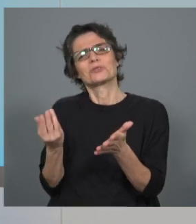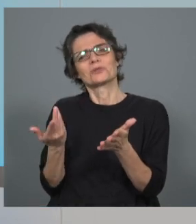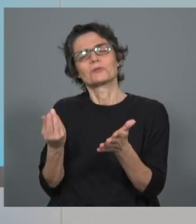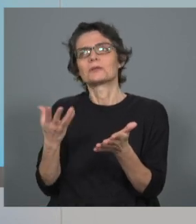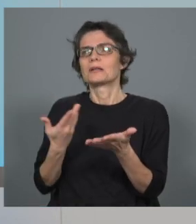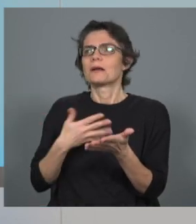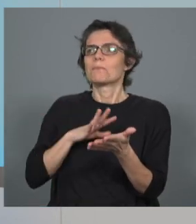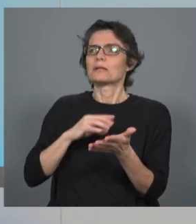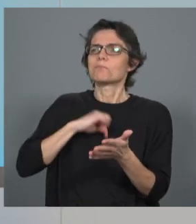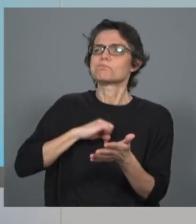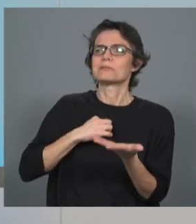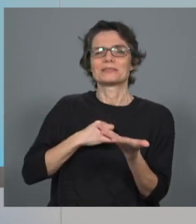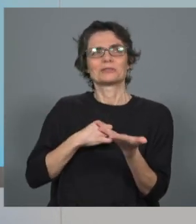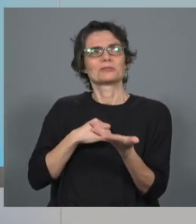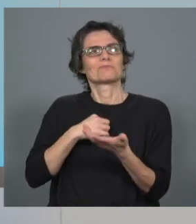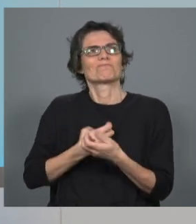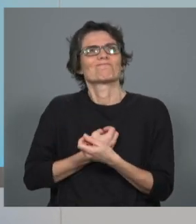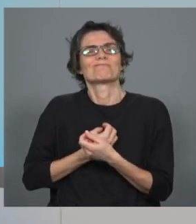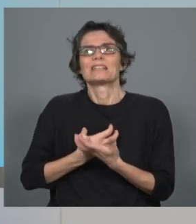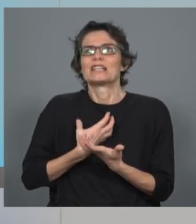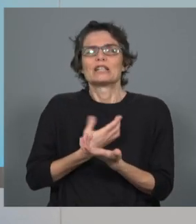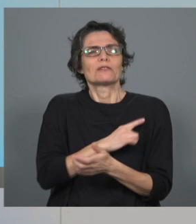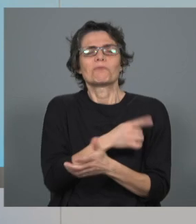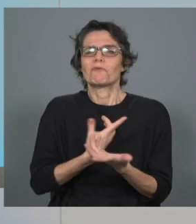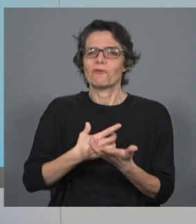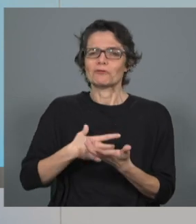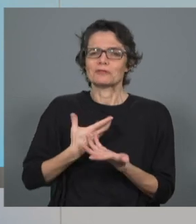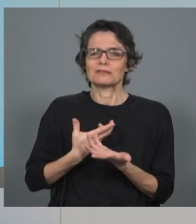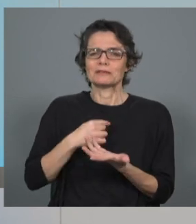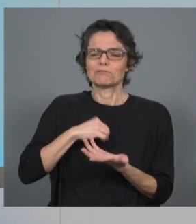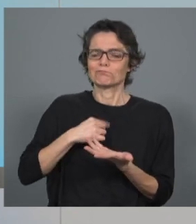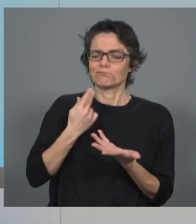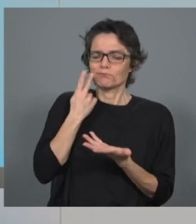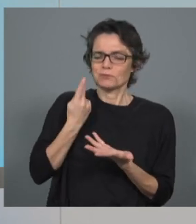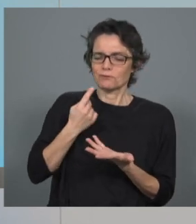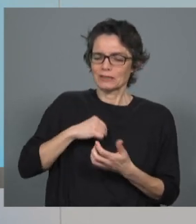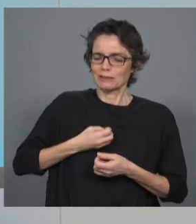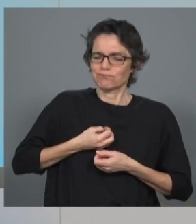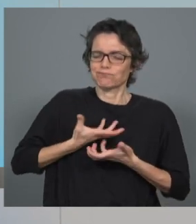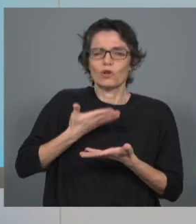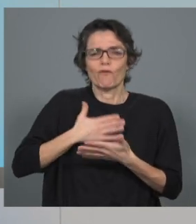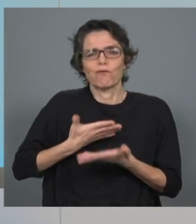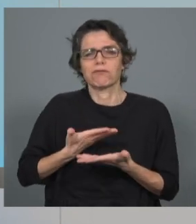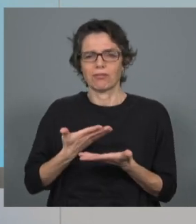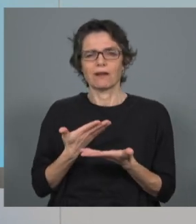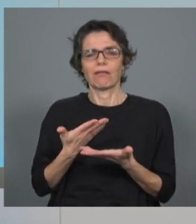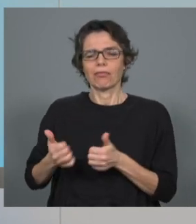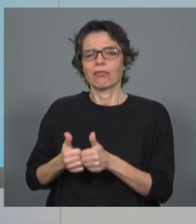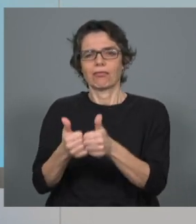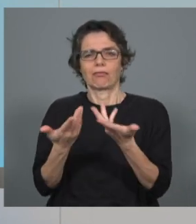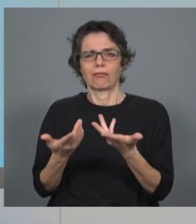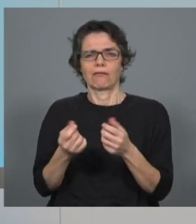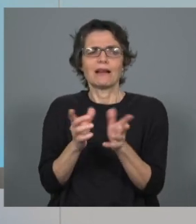mundo. Como é que eu poderei dizer isto? Com a totalidade de uma vida dos jovens de hoje, não é? Os amigos,